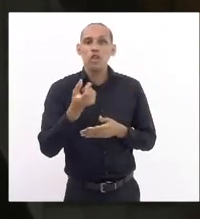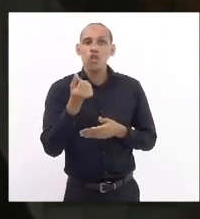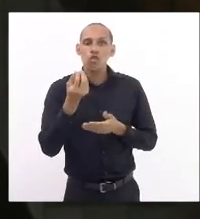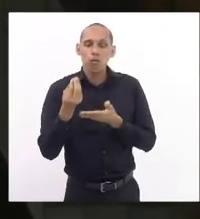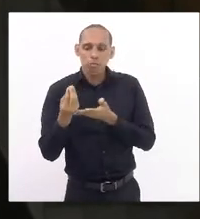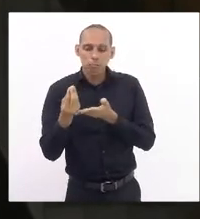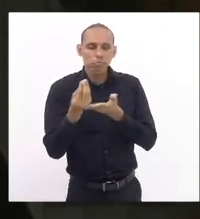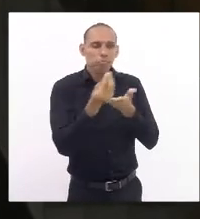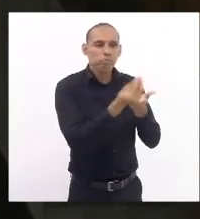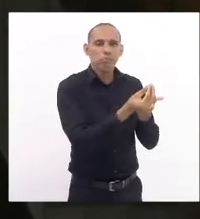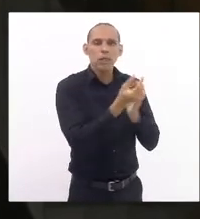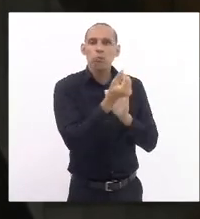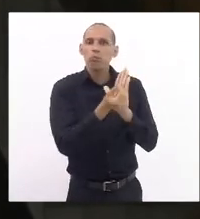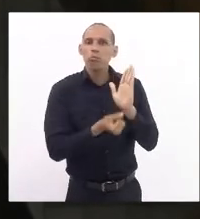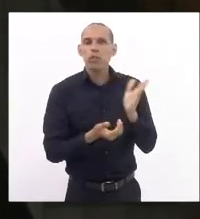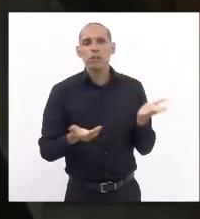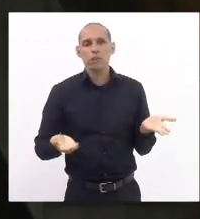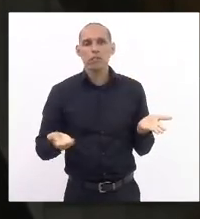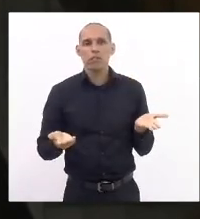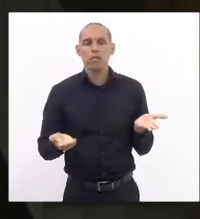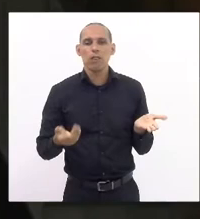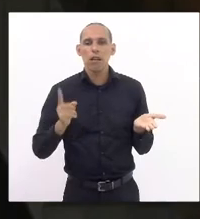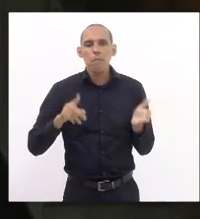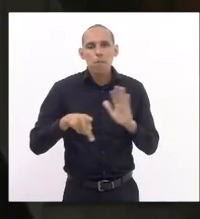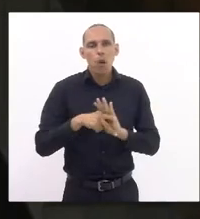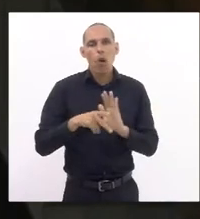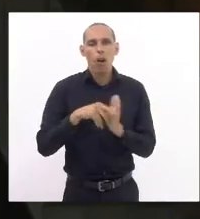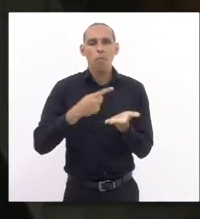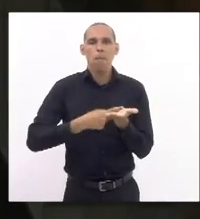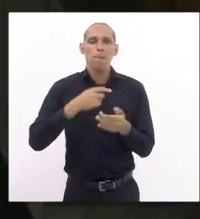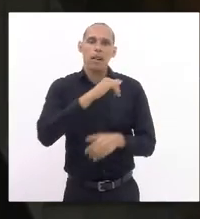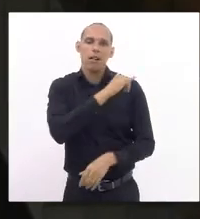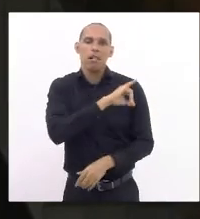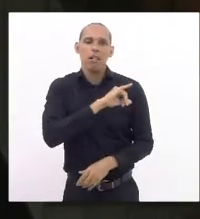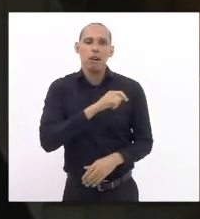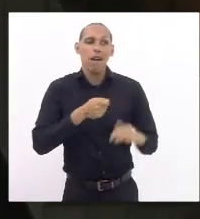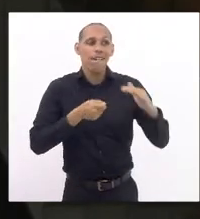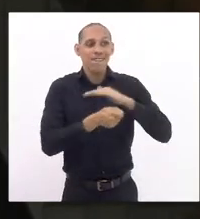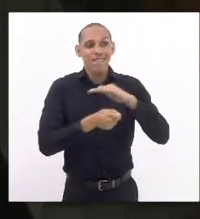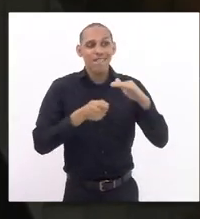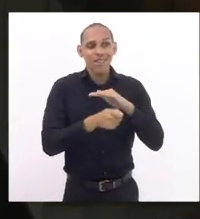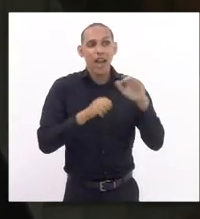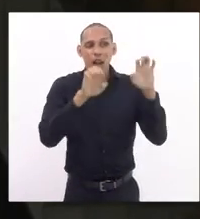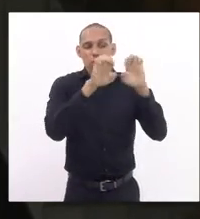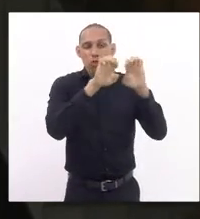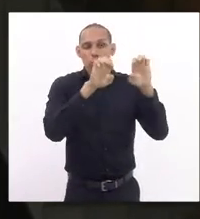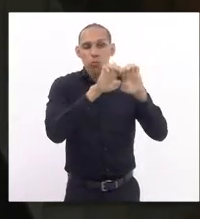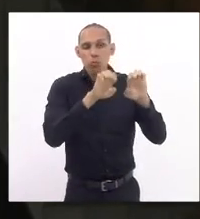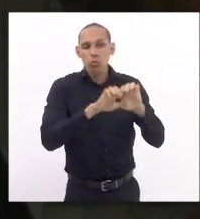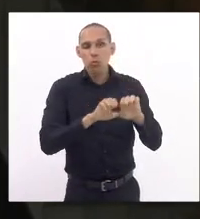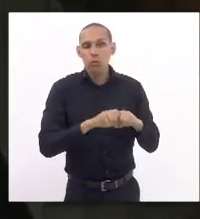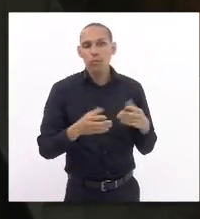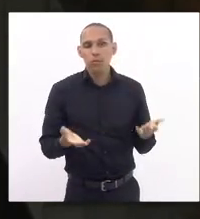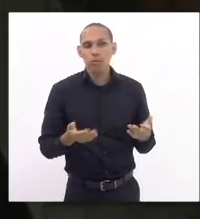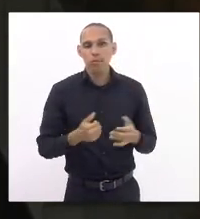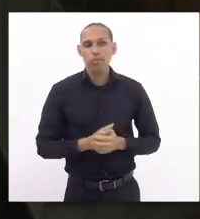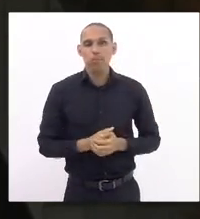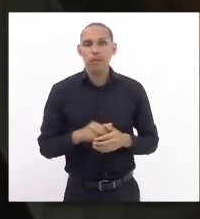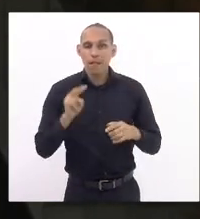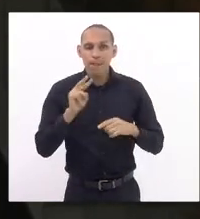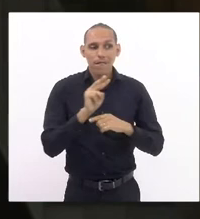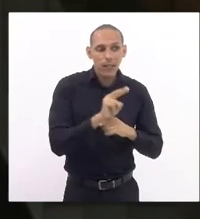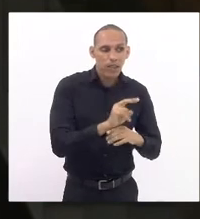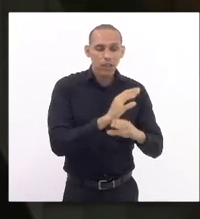do orçamento destinado ao Pacto RJ para investimentos estruturantes em defesa